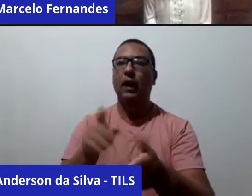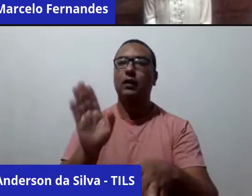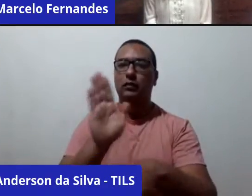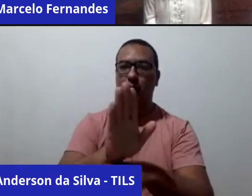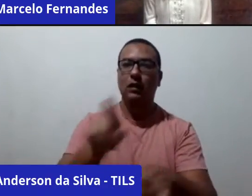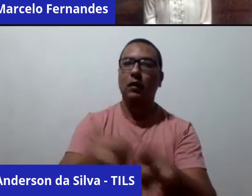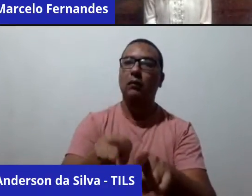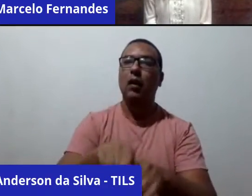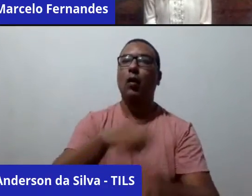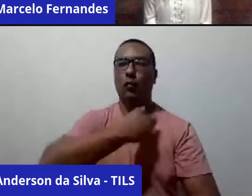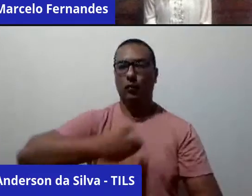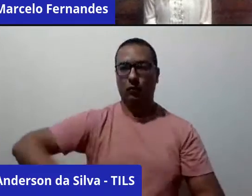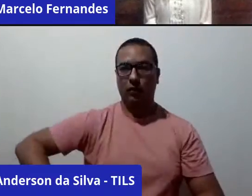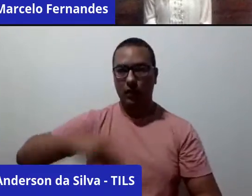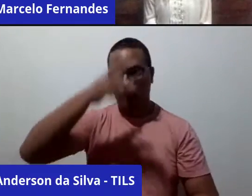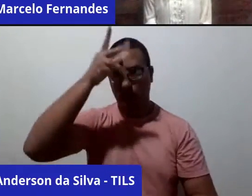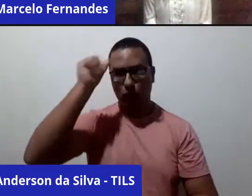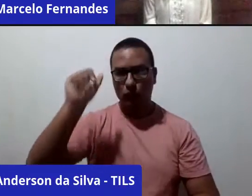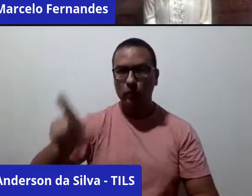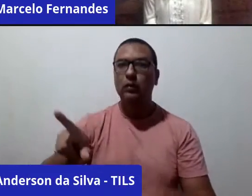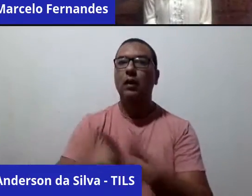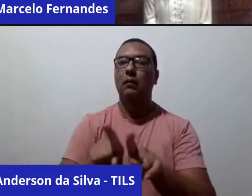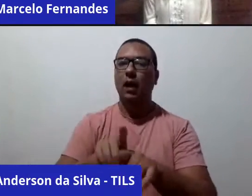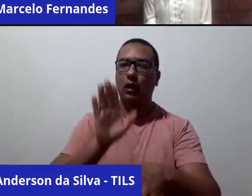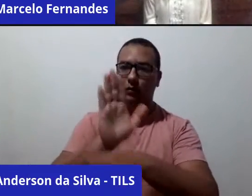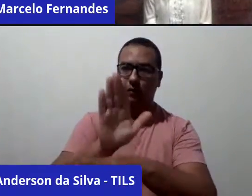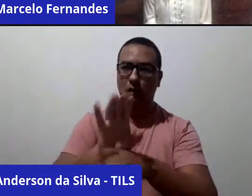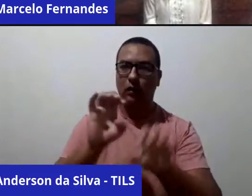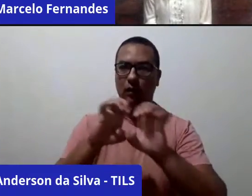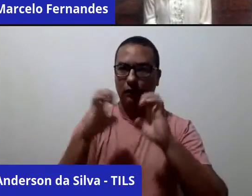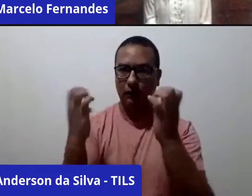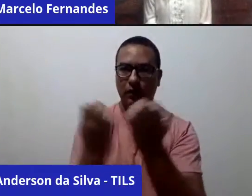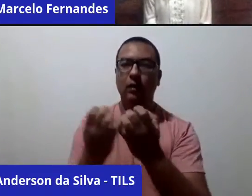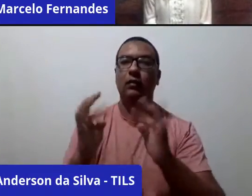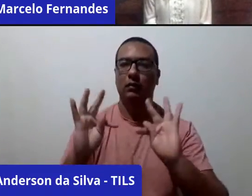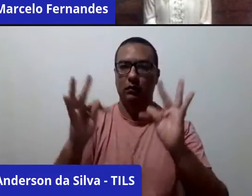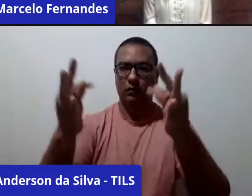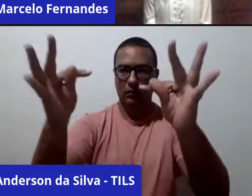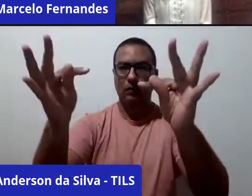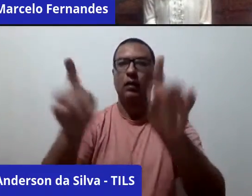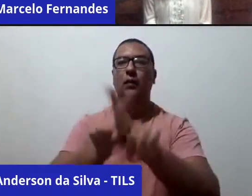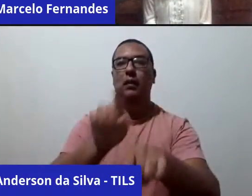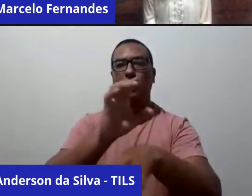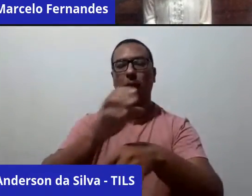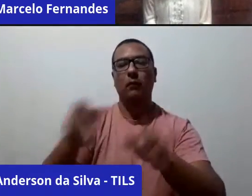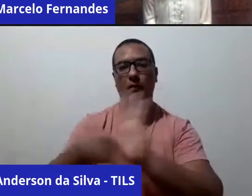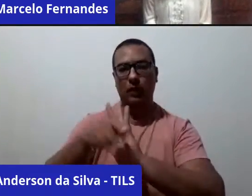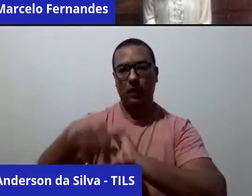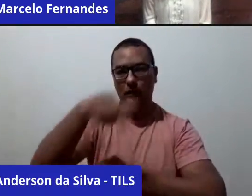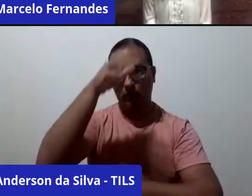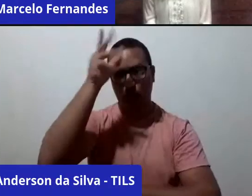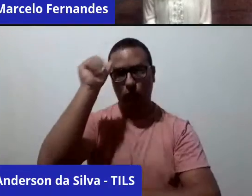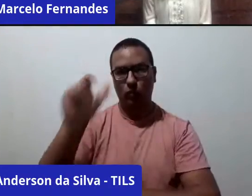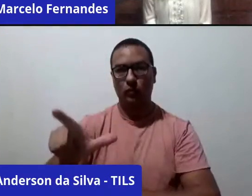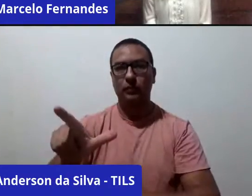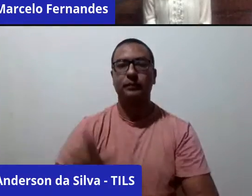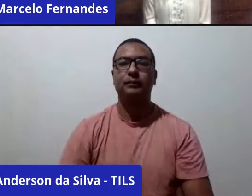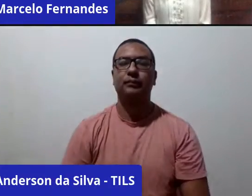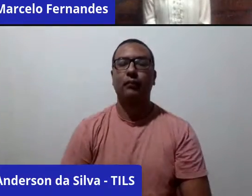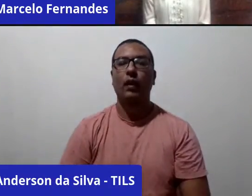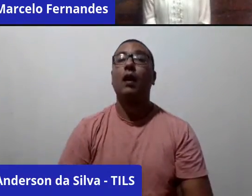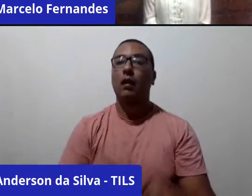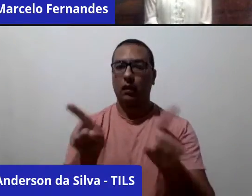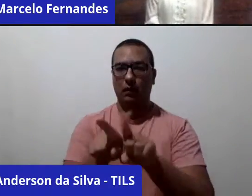Estado nesses eventos científicos e tecnológicos do Mato Grosso do Sul. Quero também aqui